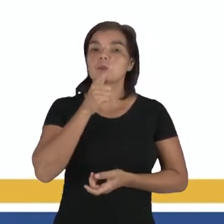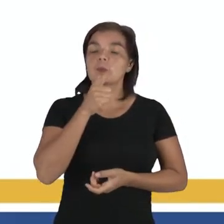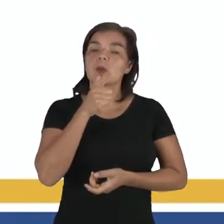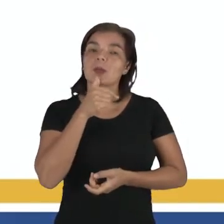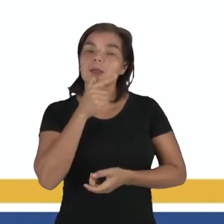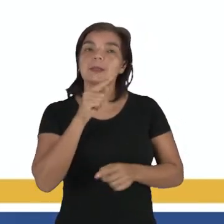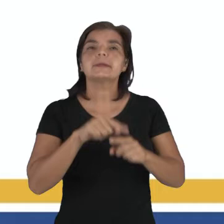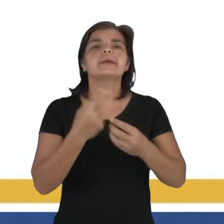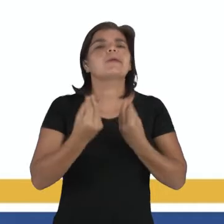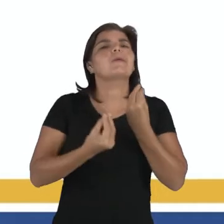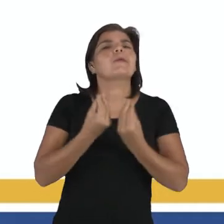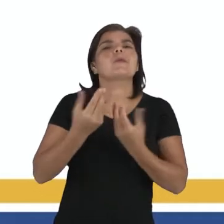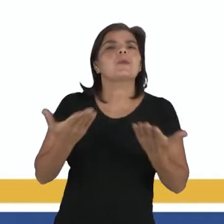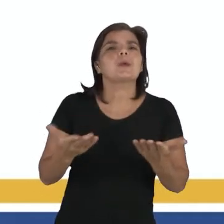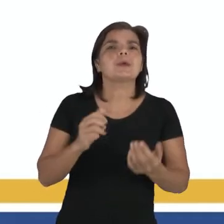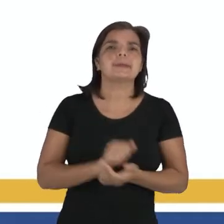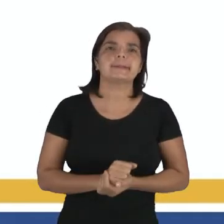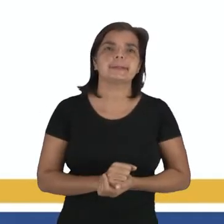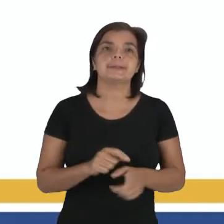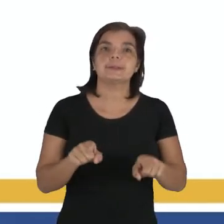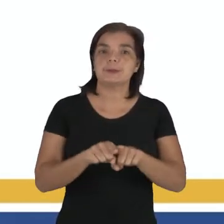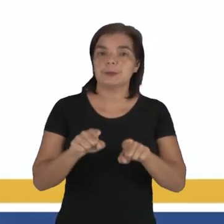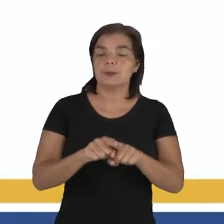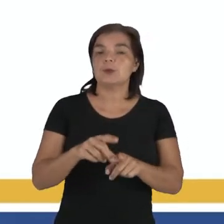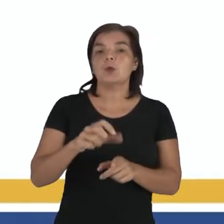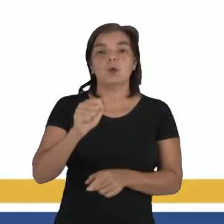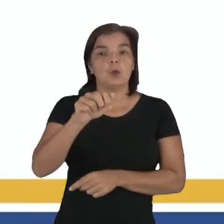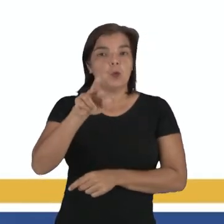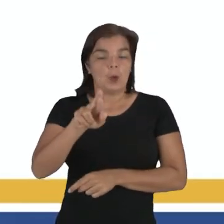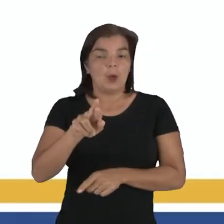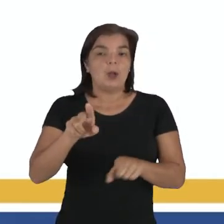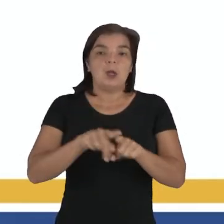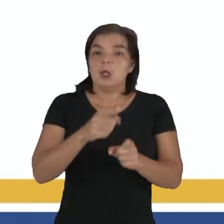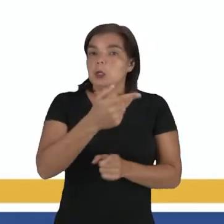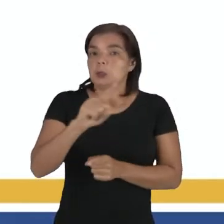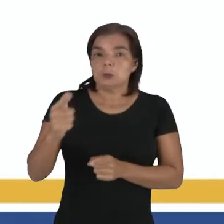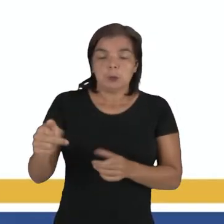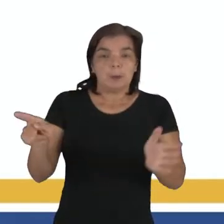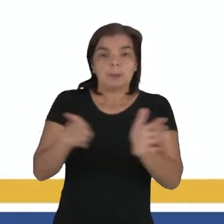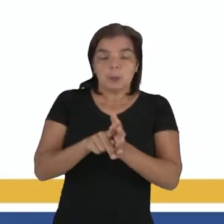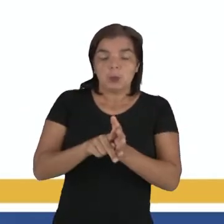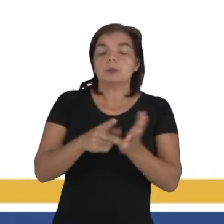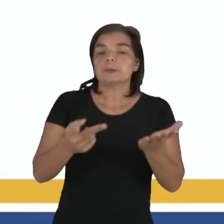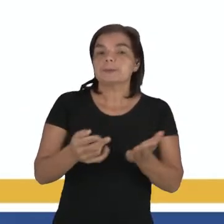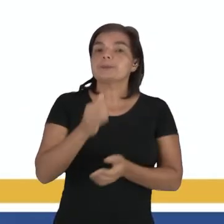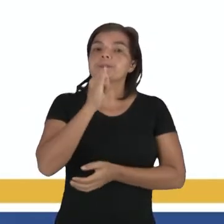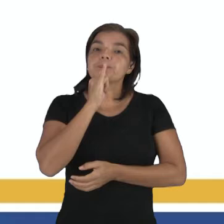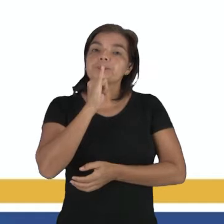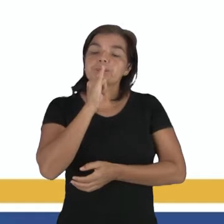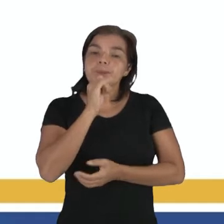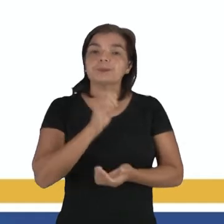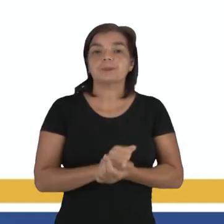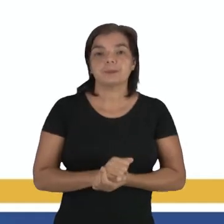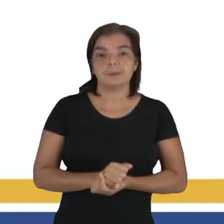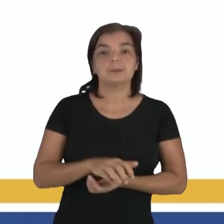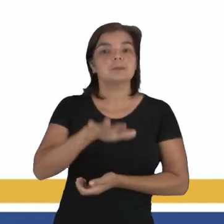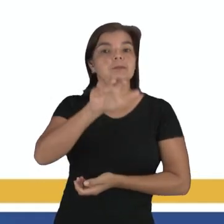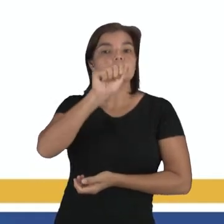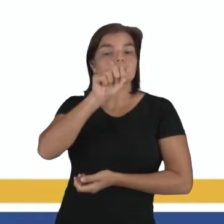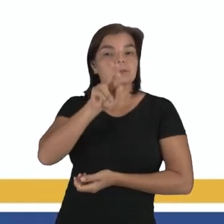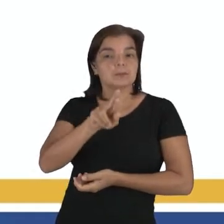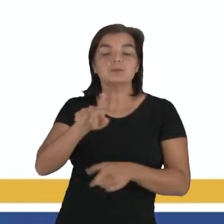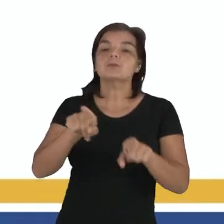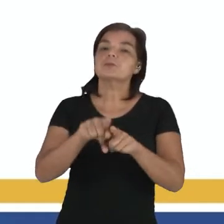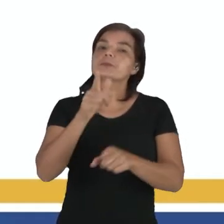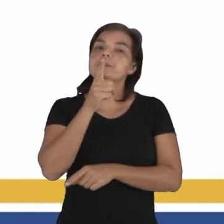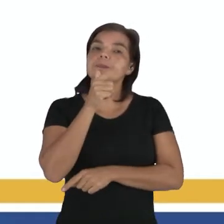fluidos. E quem são esses fluidos? A gente pode dizer que são aqueles corpos que não têm forma própria. Eu trouxe como exemplo aí o ar